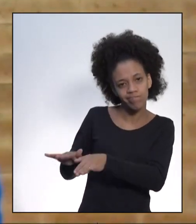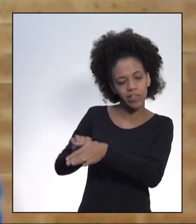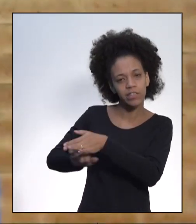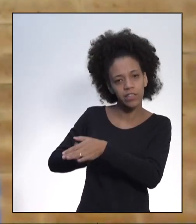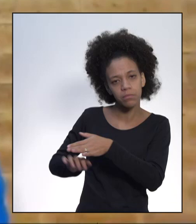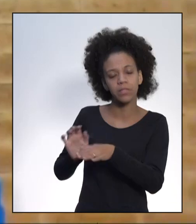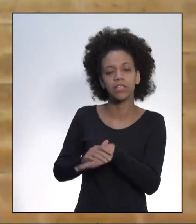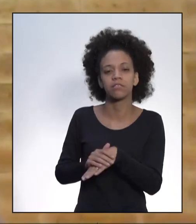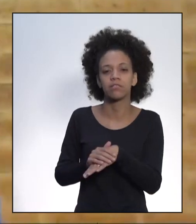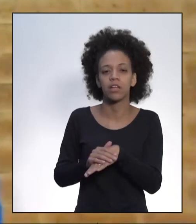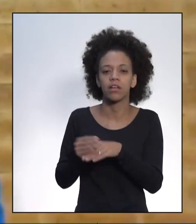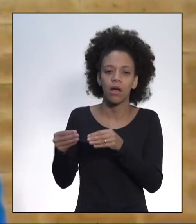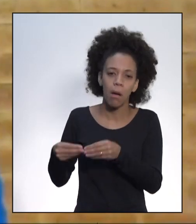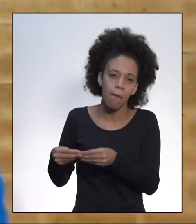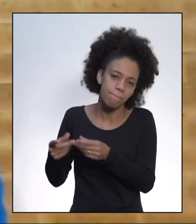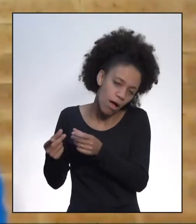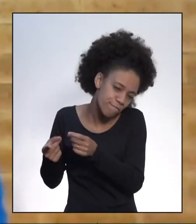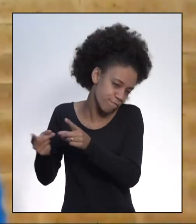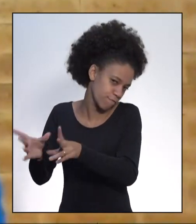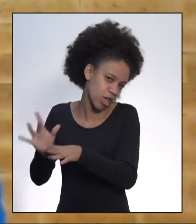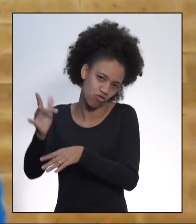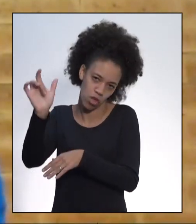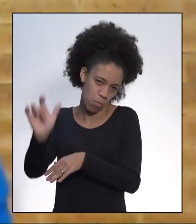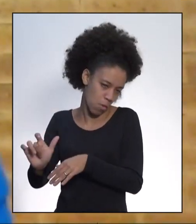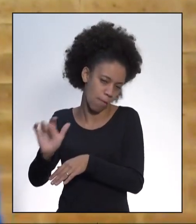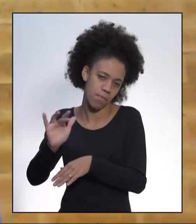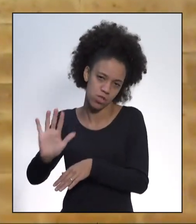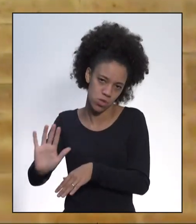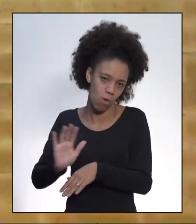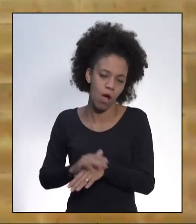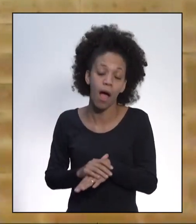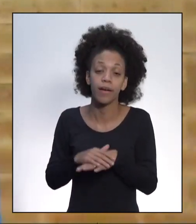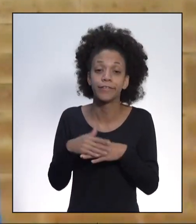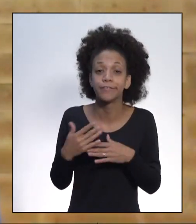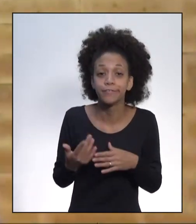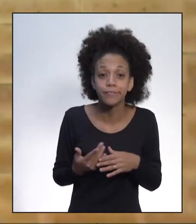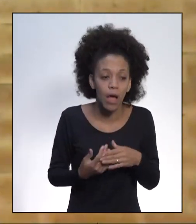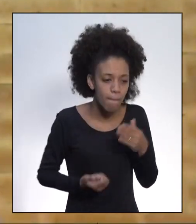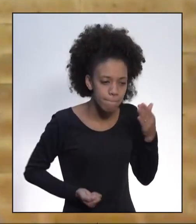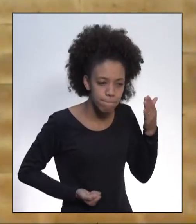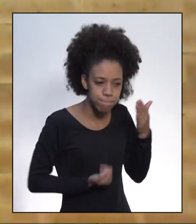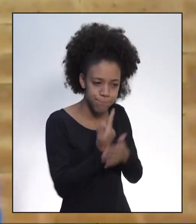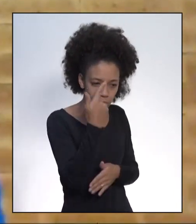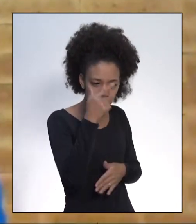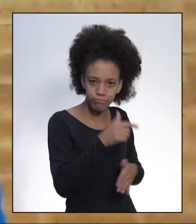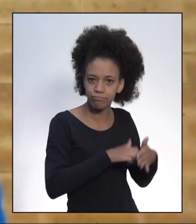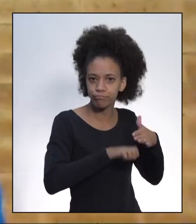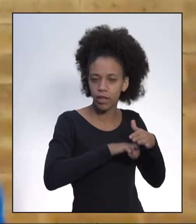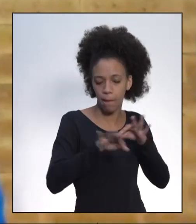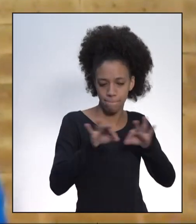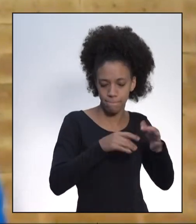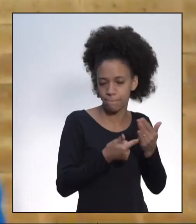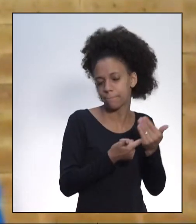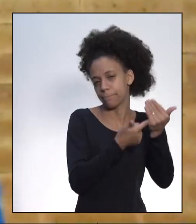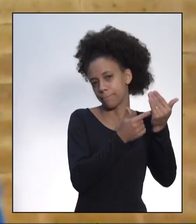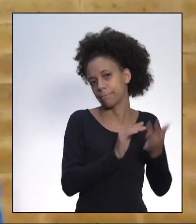minha, acabei passando ela para uma pessoa, e apostei tudo nesse novo projeto de